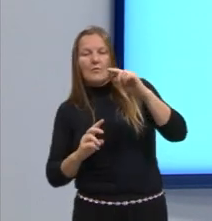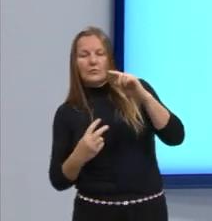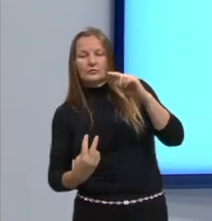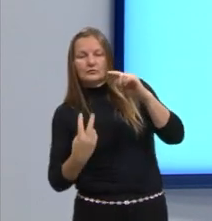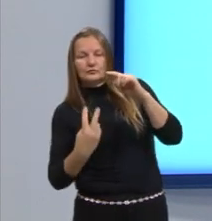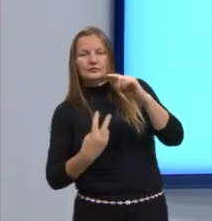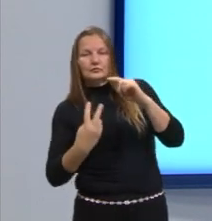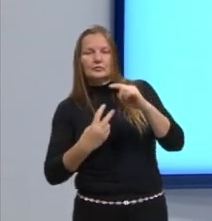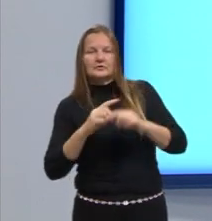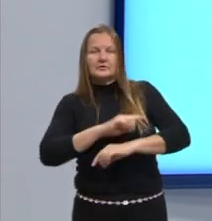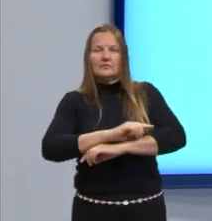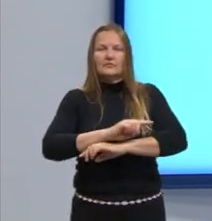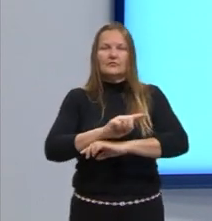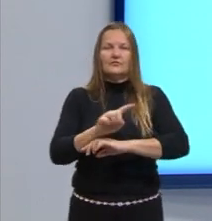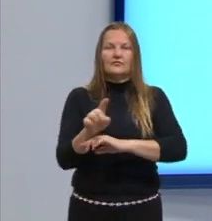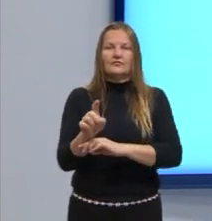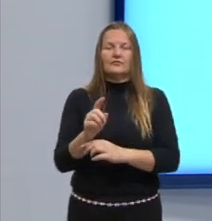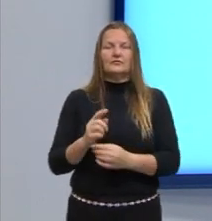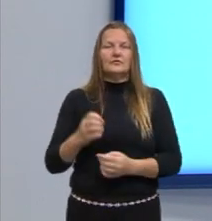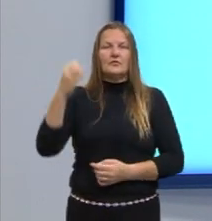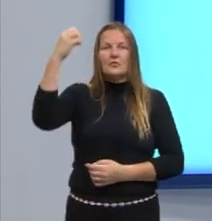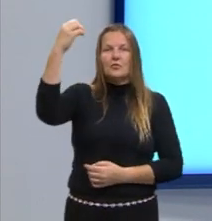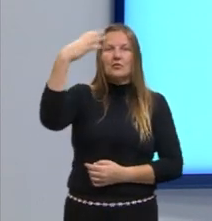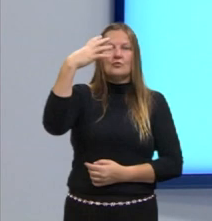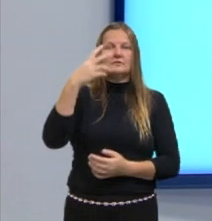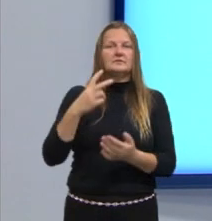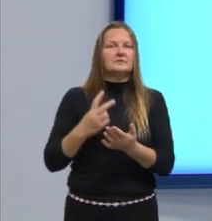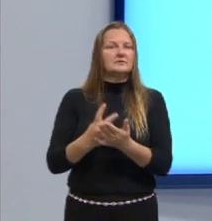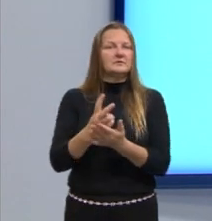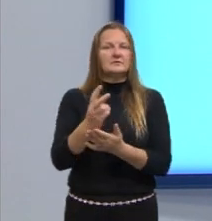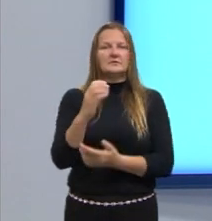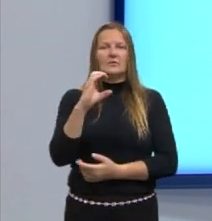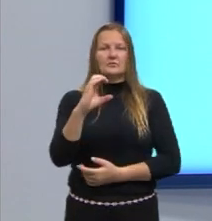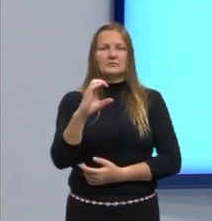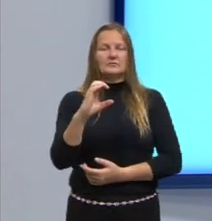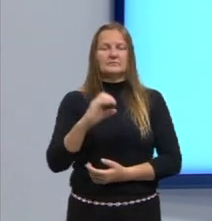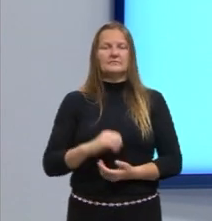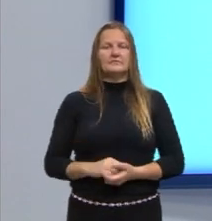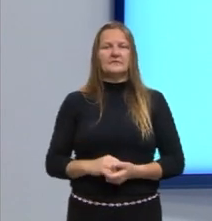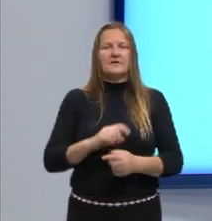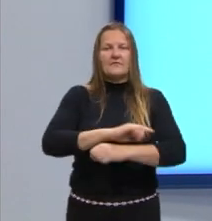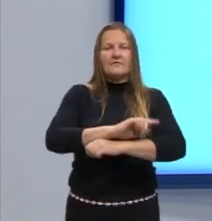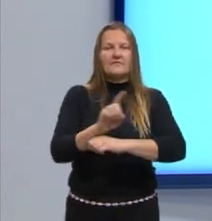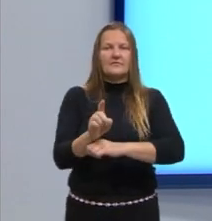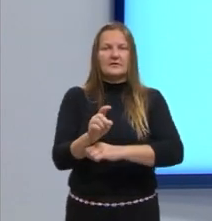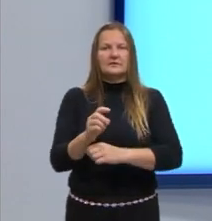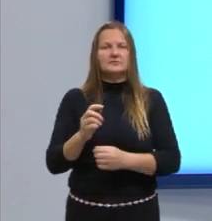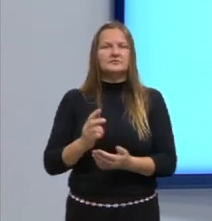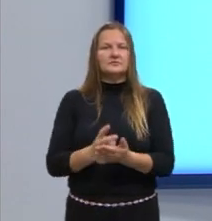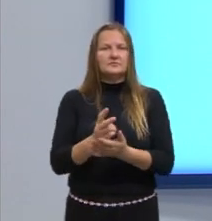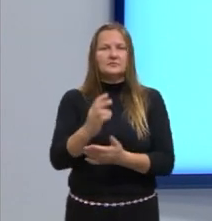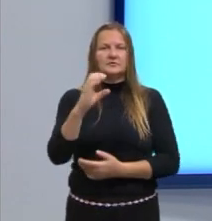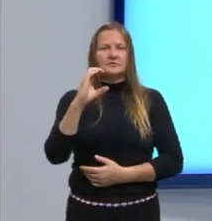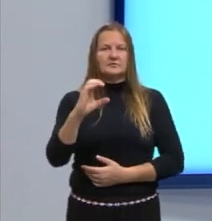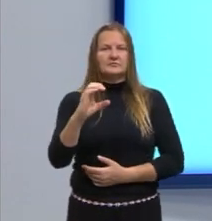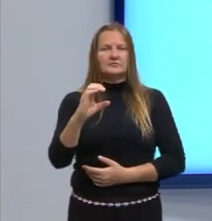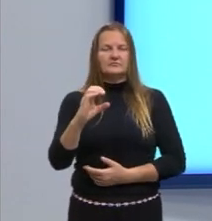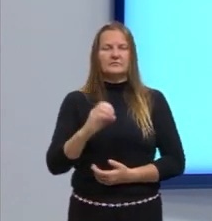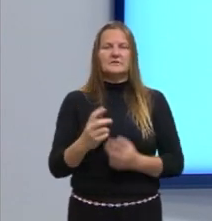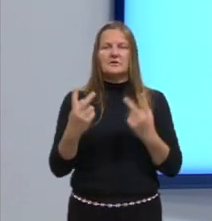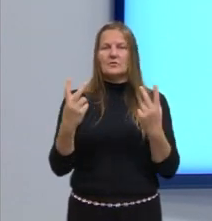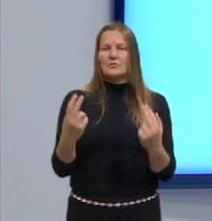mediria a velocidade da luz como sendo C então a velocidade ela vai permanecer